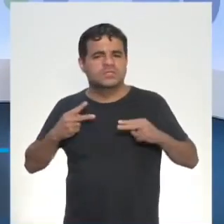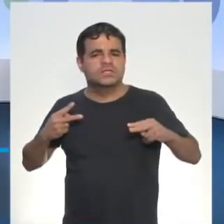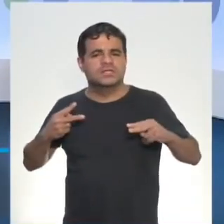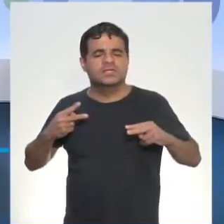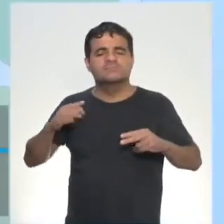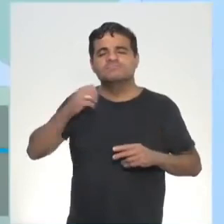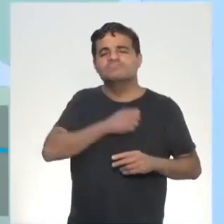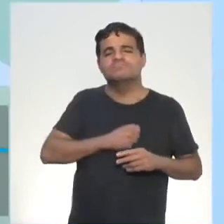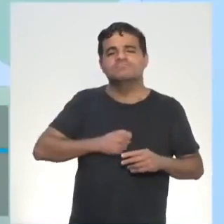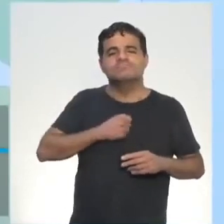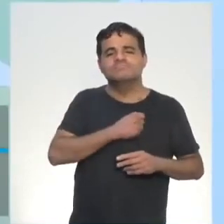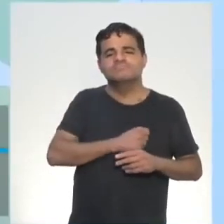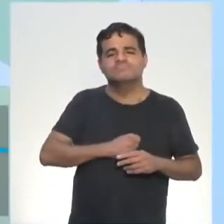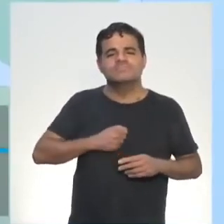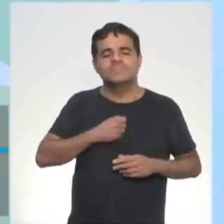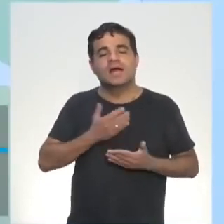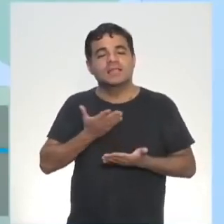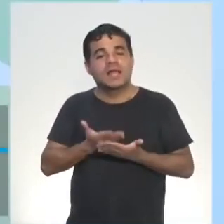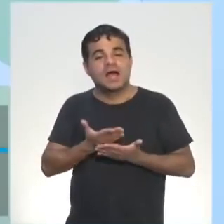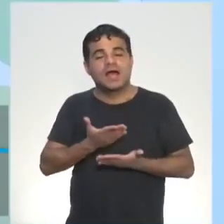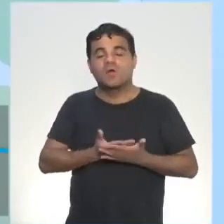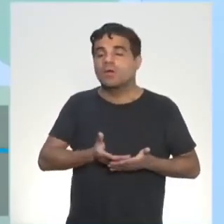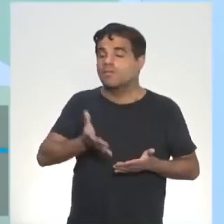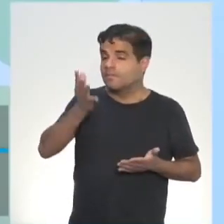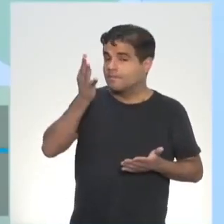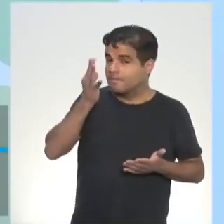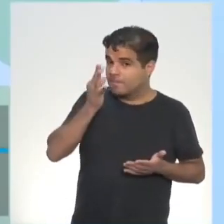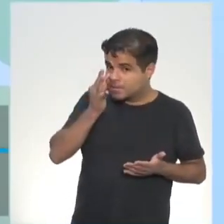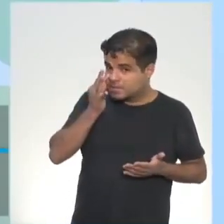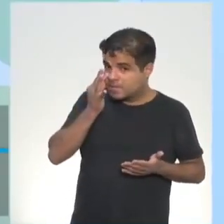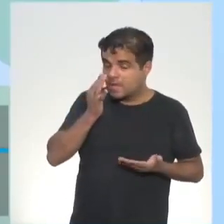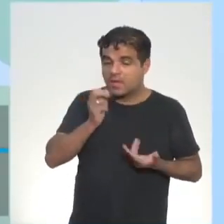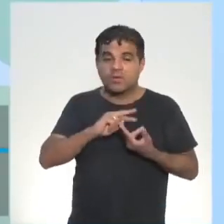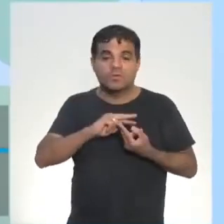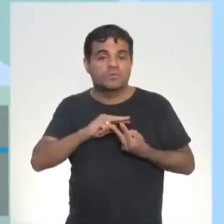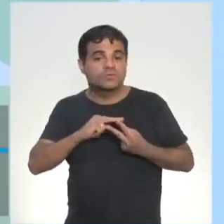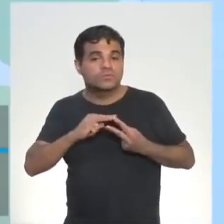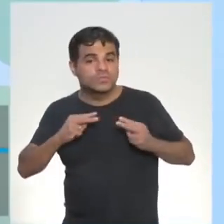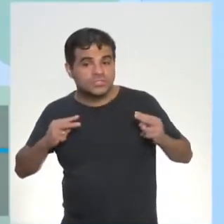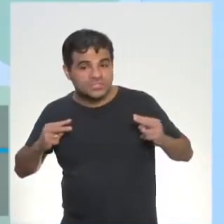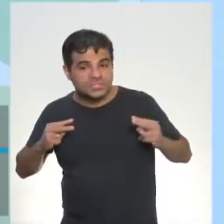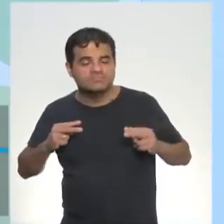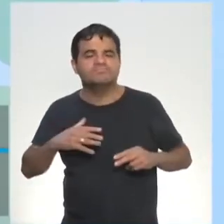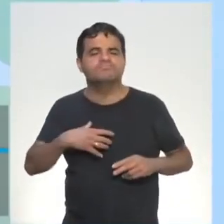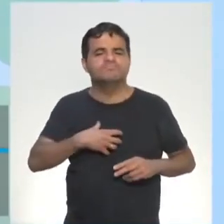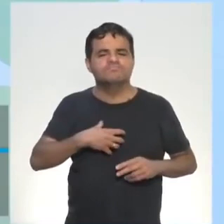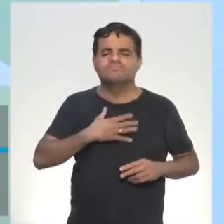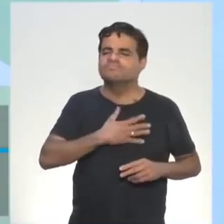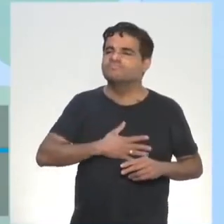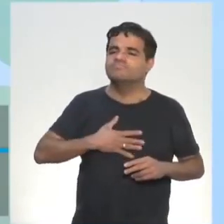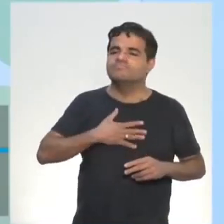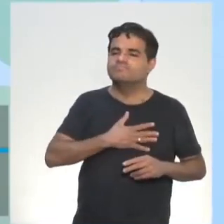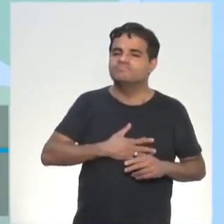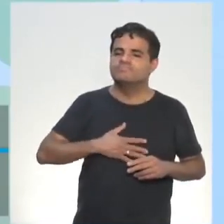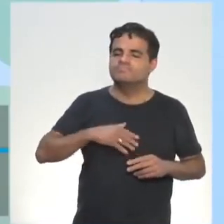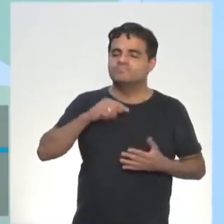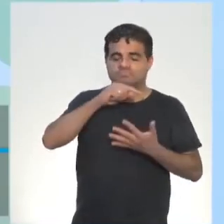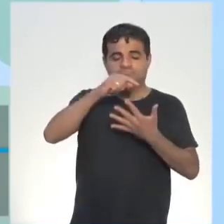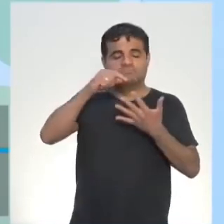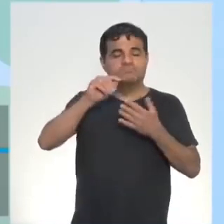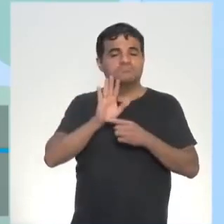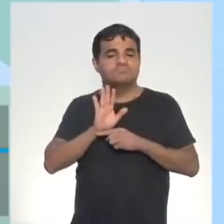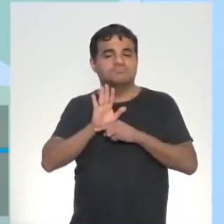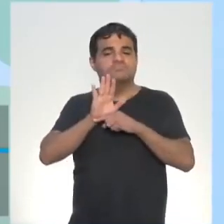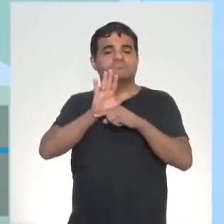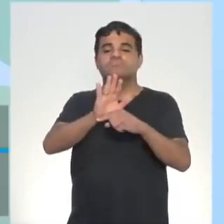da aula presencial de genética, que beleza, hein? O pessoal estava comentando. Aí a professora Rosana falou dos fatores, né? Que